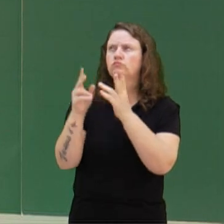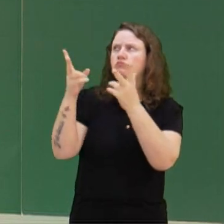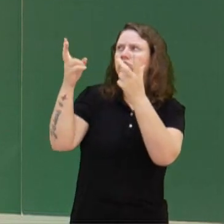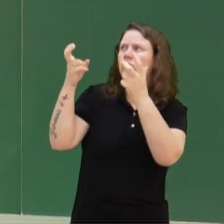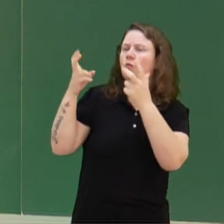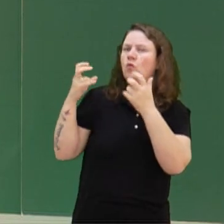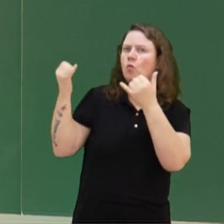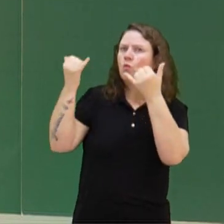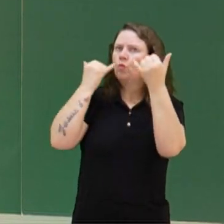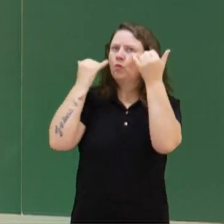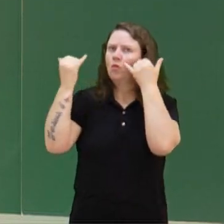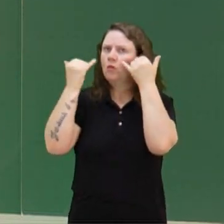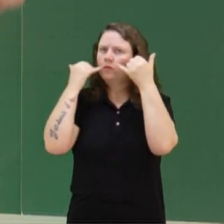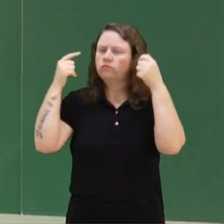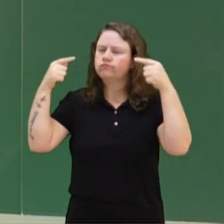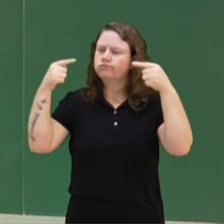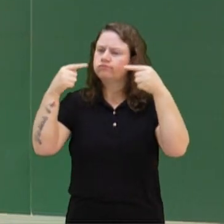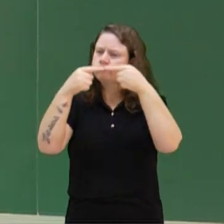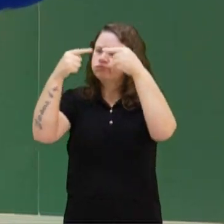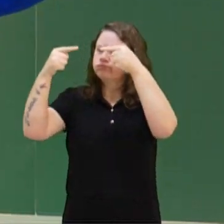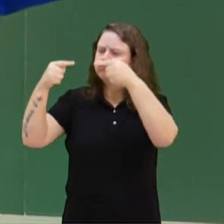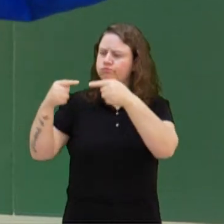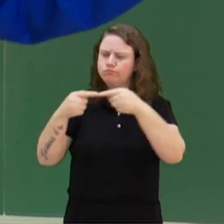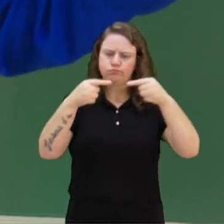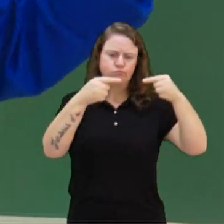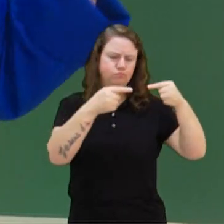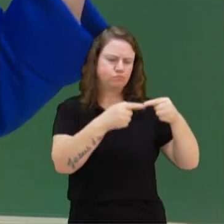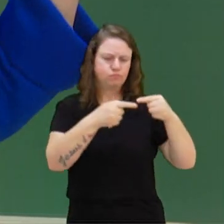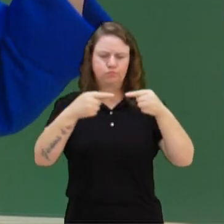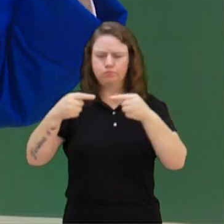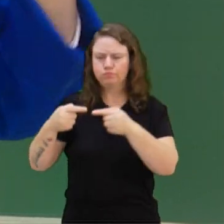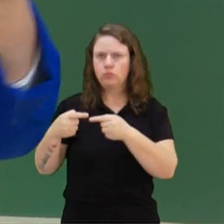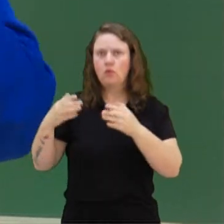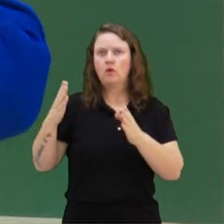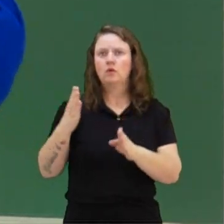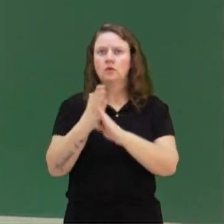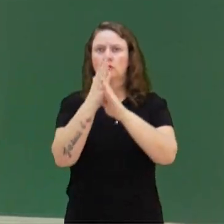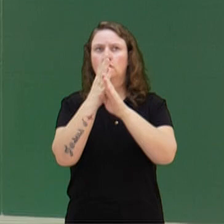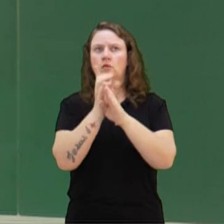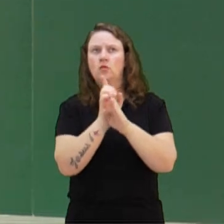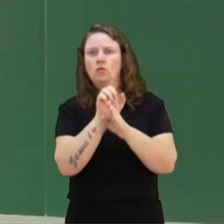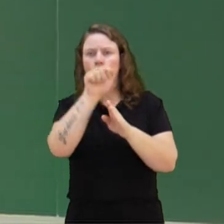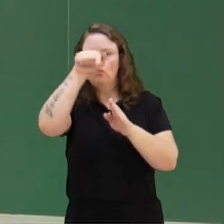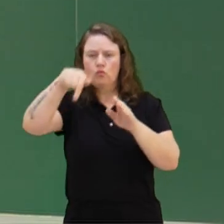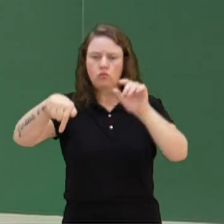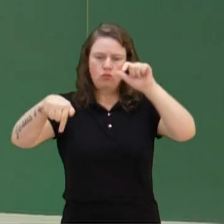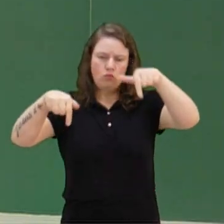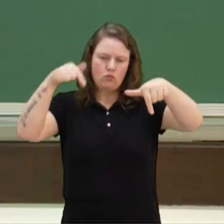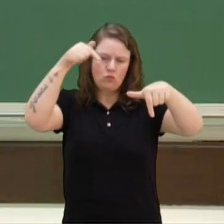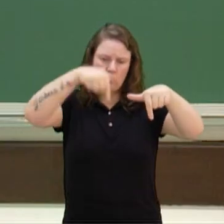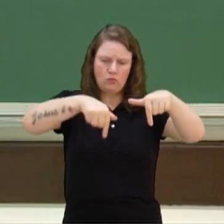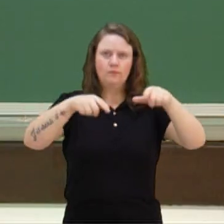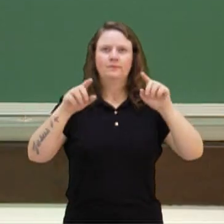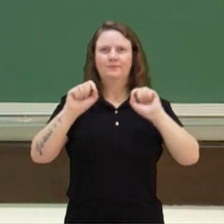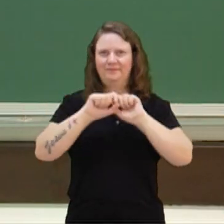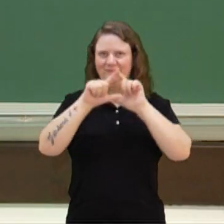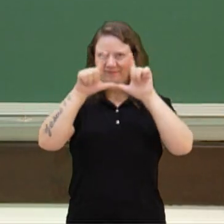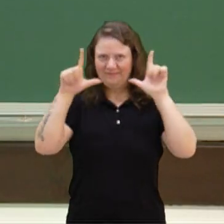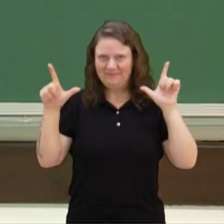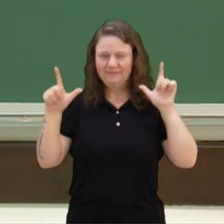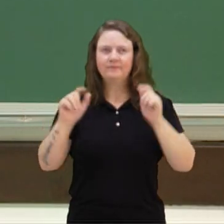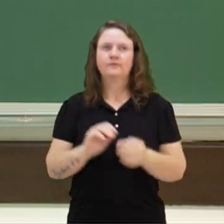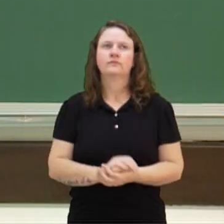ligada à outra, lembrando, por meio dessas setas ou por meio dos traços. Tá claro para